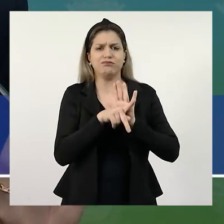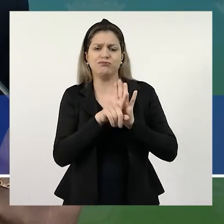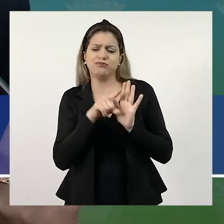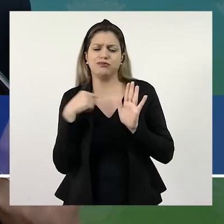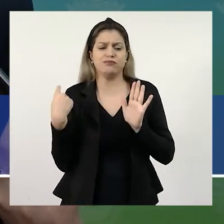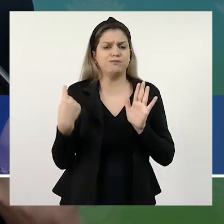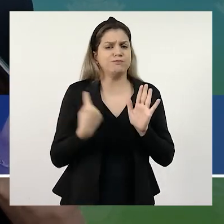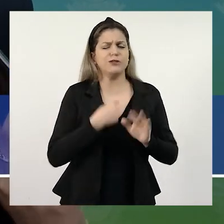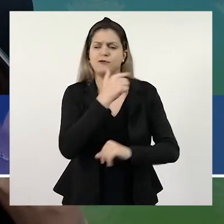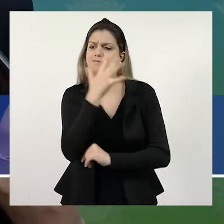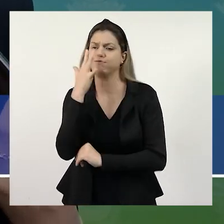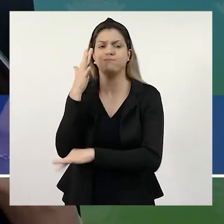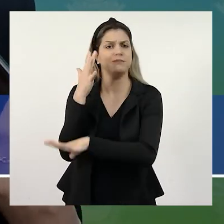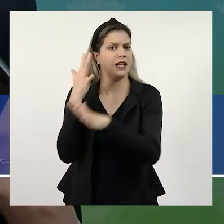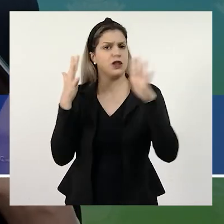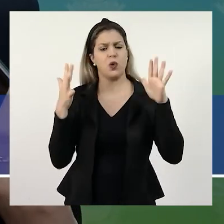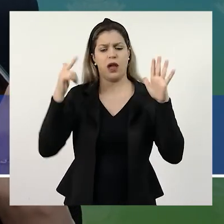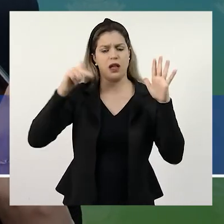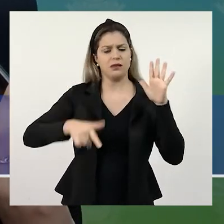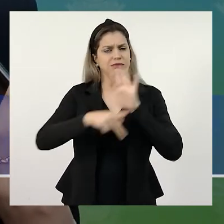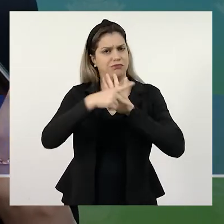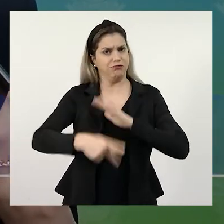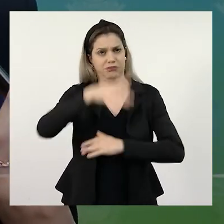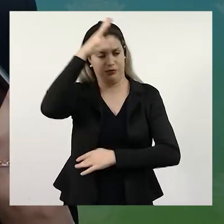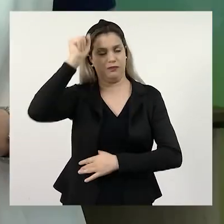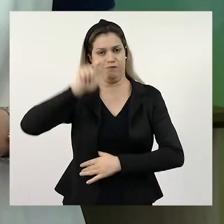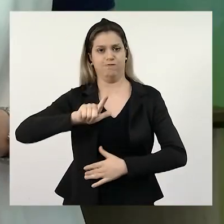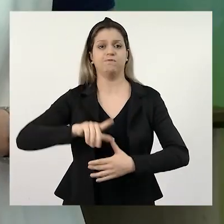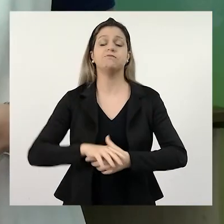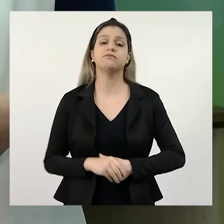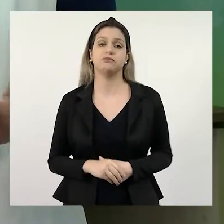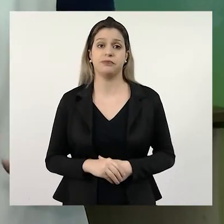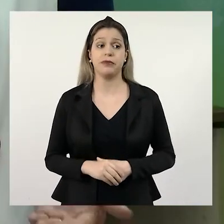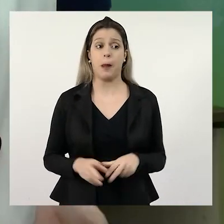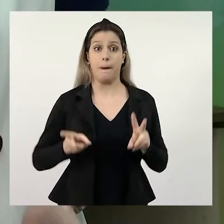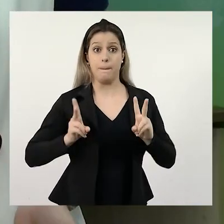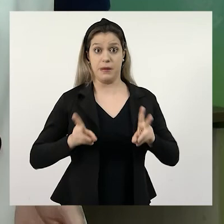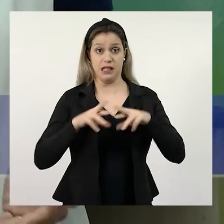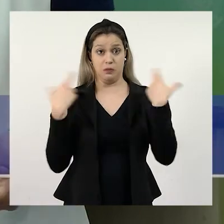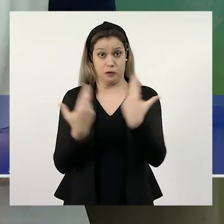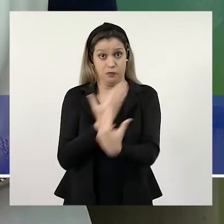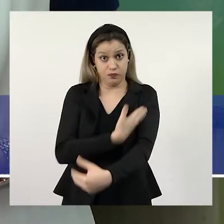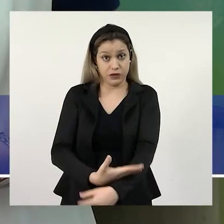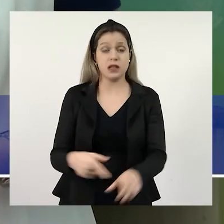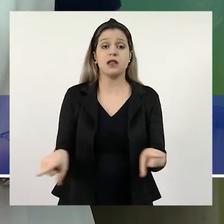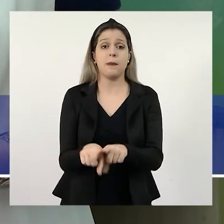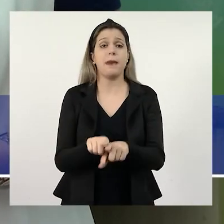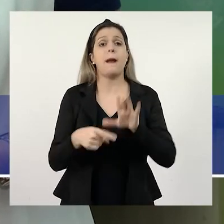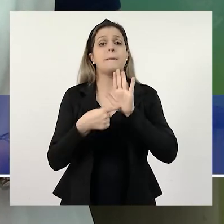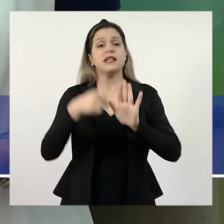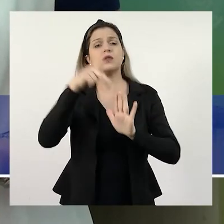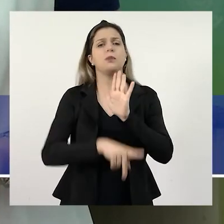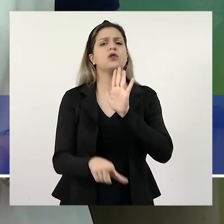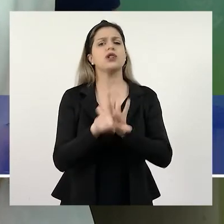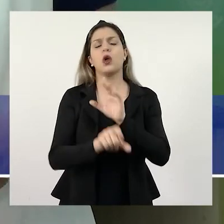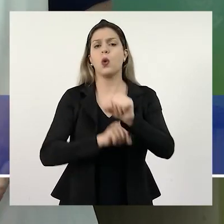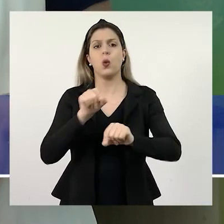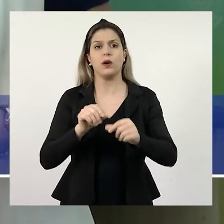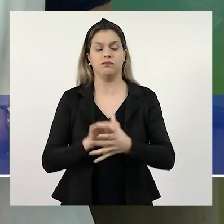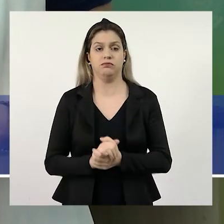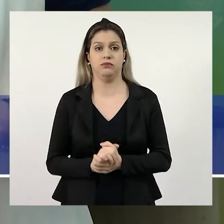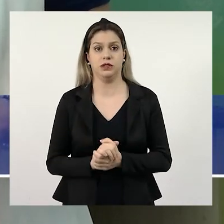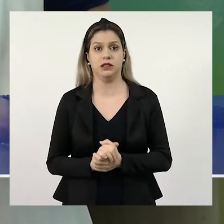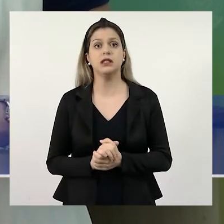patrimônio natural, né, do Mato Grosso do Sul. Na mesma sessão, também foi apresentado o projeto de lei